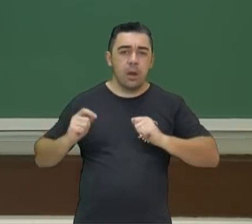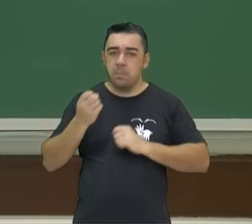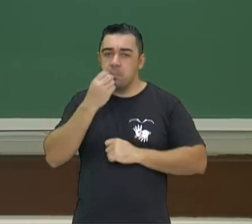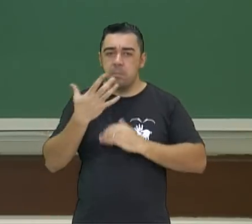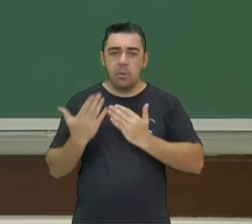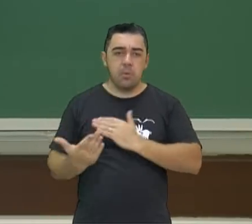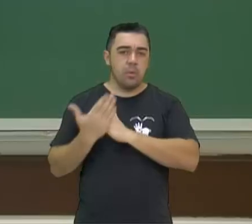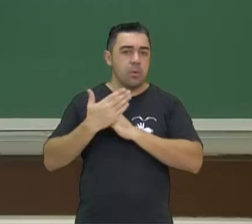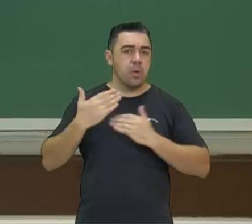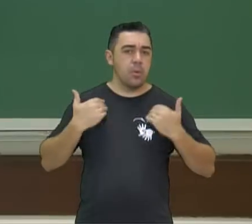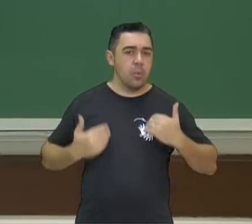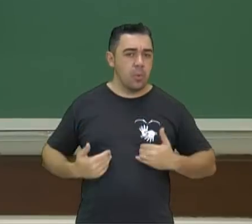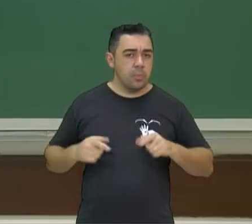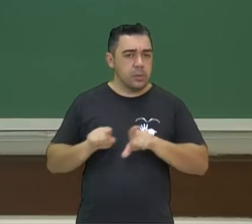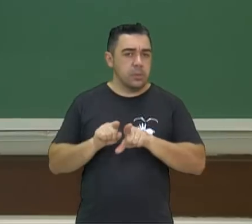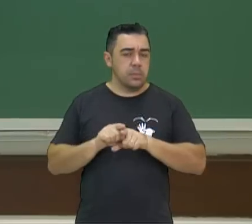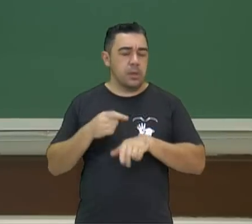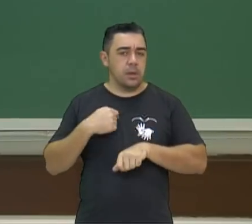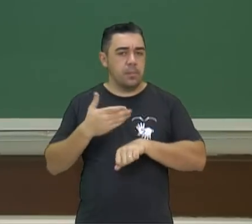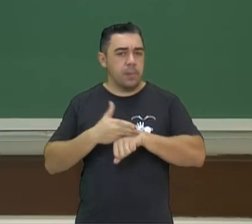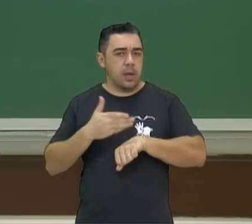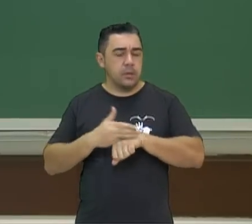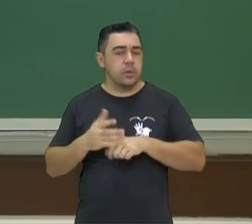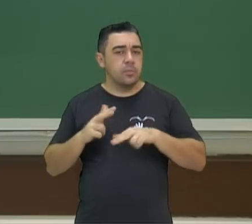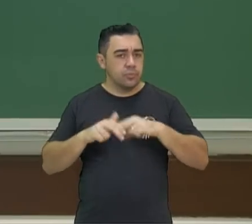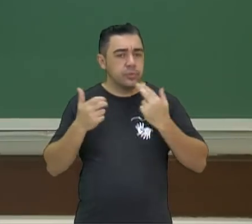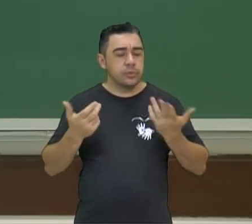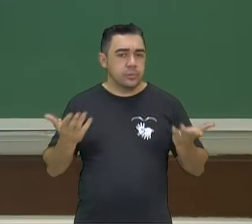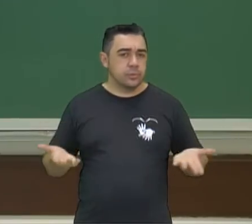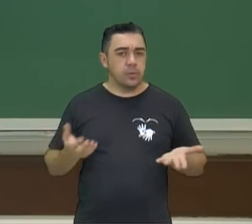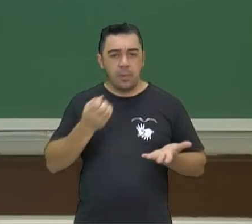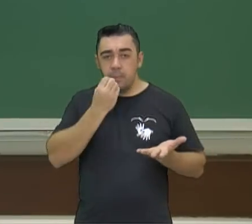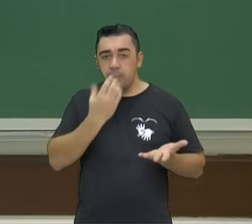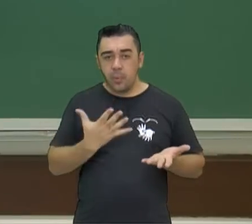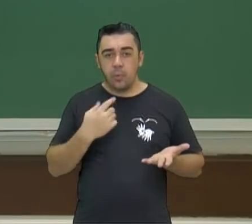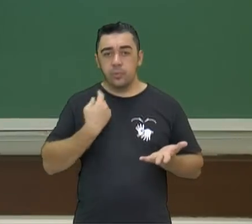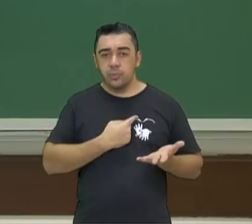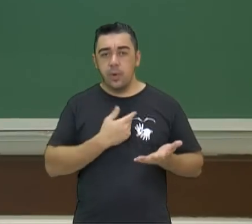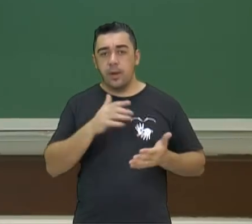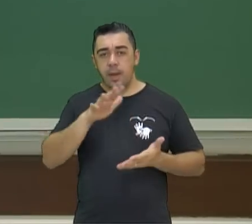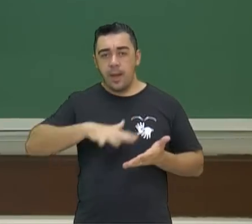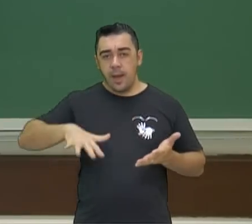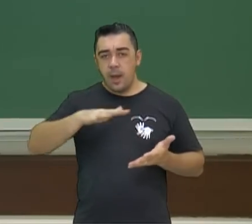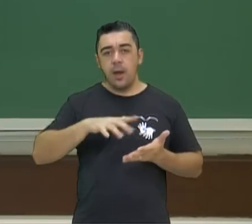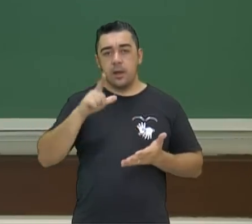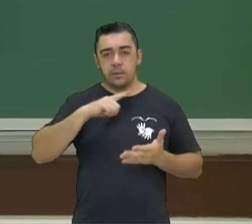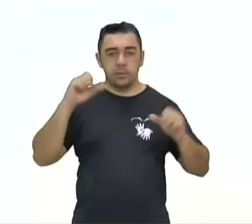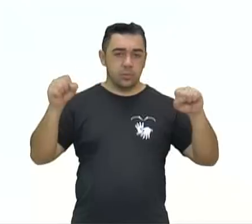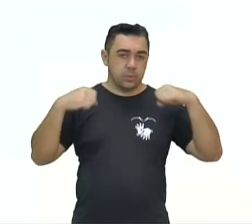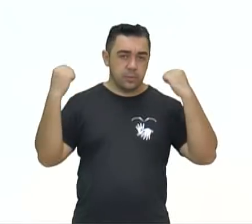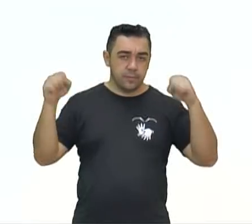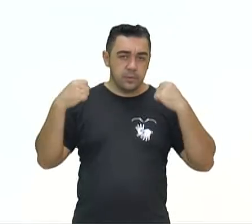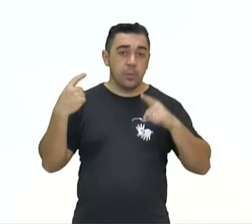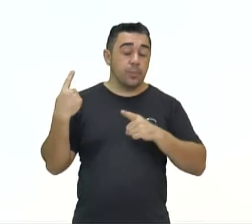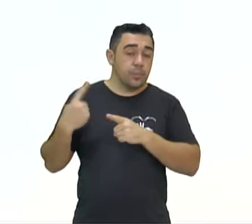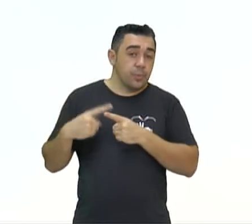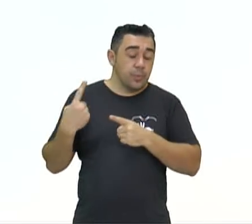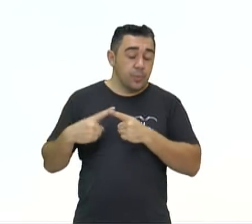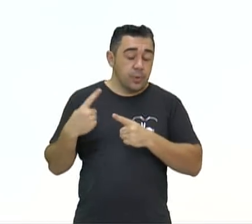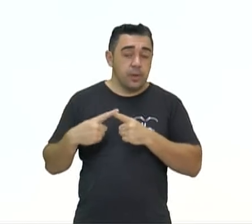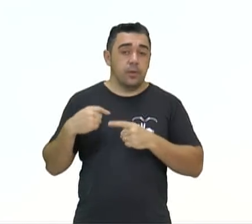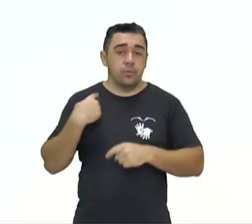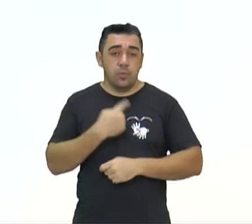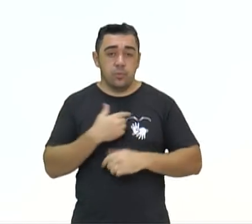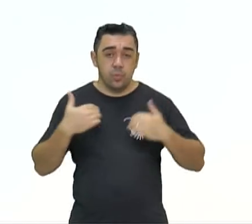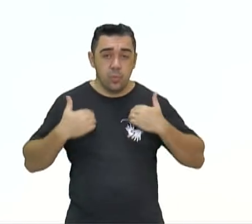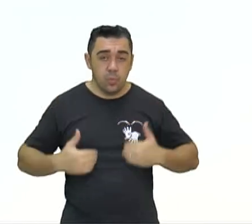seus praticantes, por isso que ele é bem visto pela nossa área, pela educação física, né? Porque através dos exercícios,